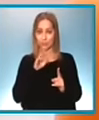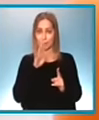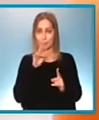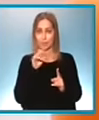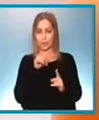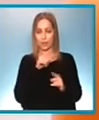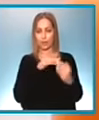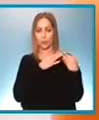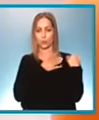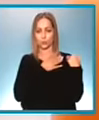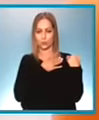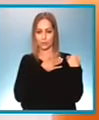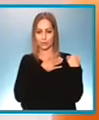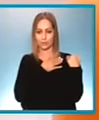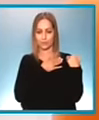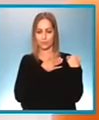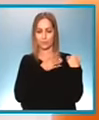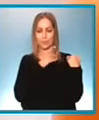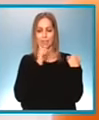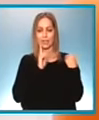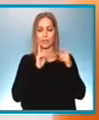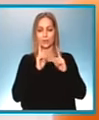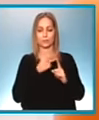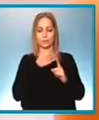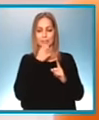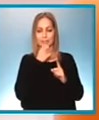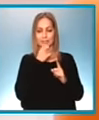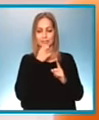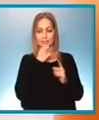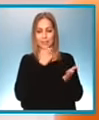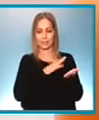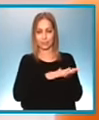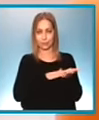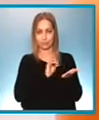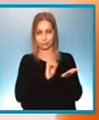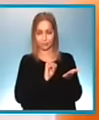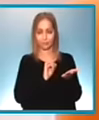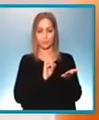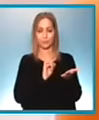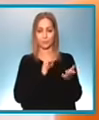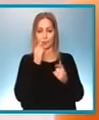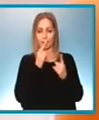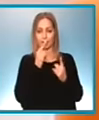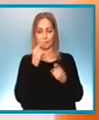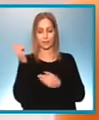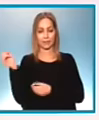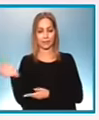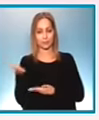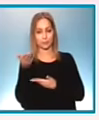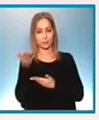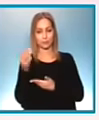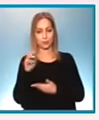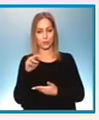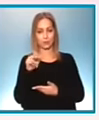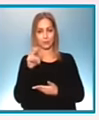dos grandes responsáveis pelo facto da Maia começar a cantar em casas de fado. Alguém que apresentou a Maia à